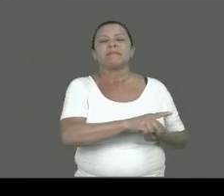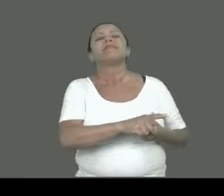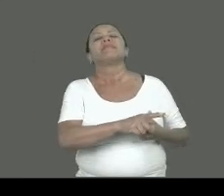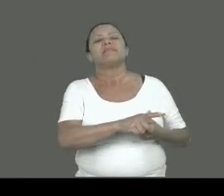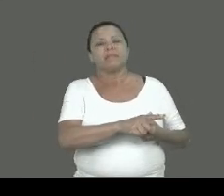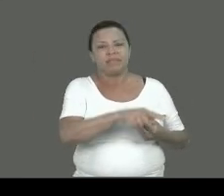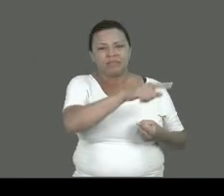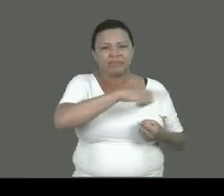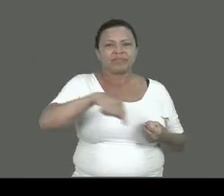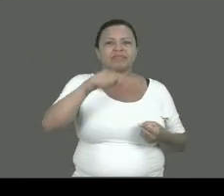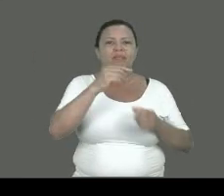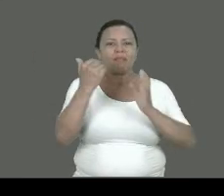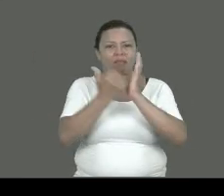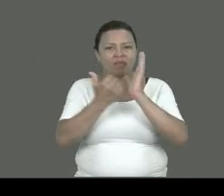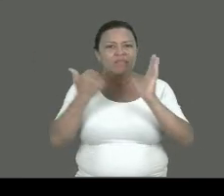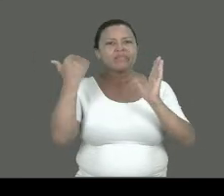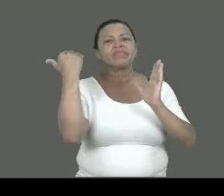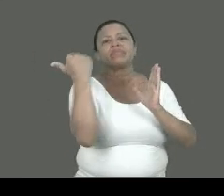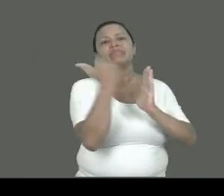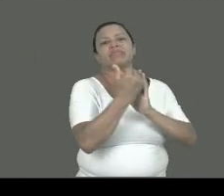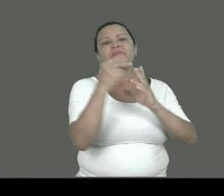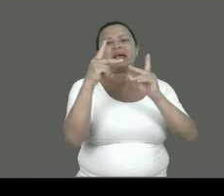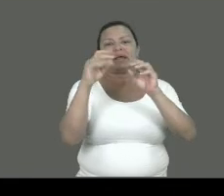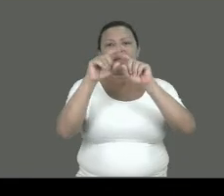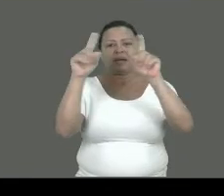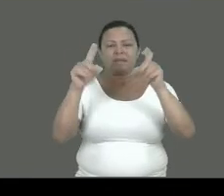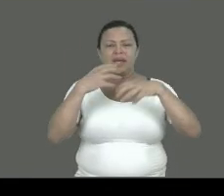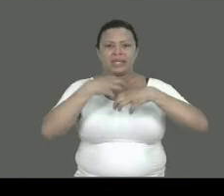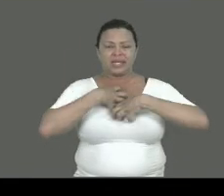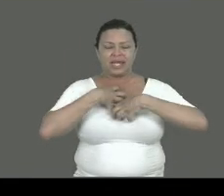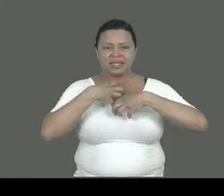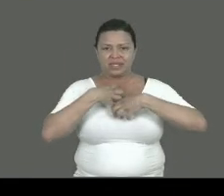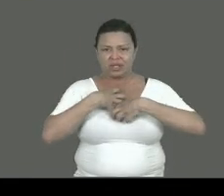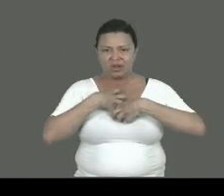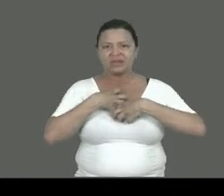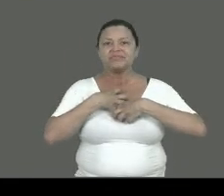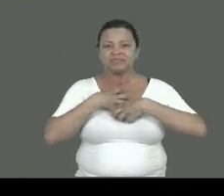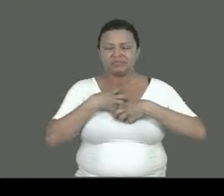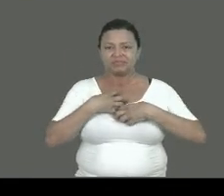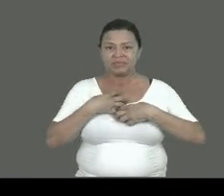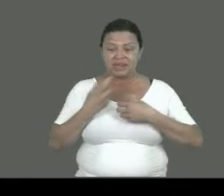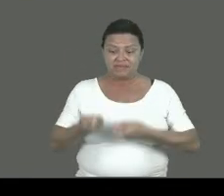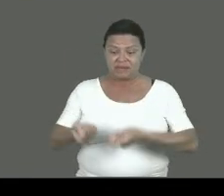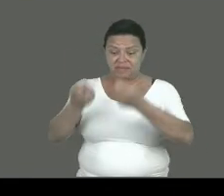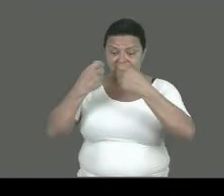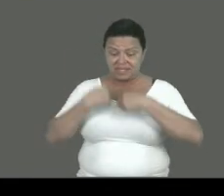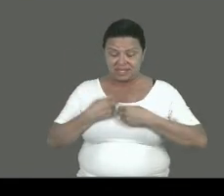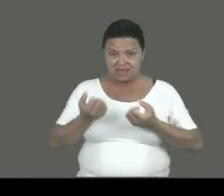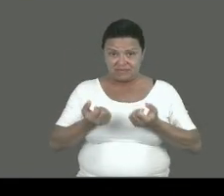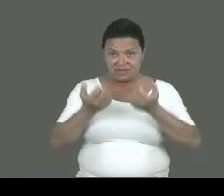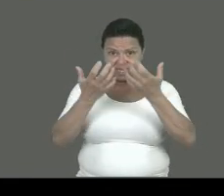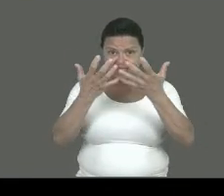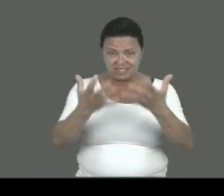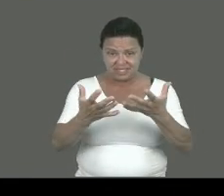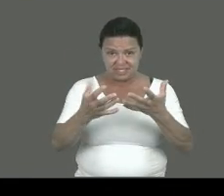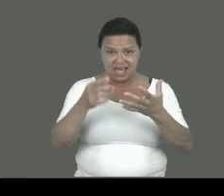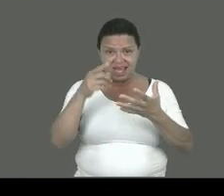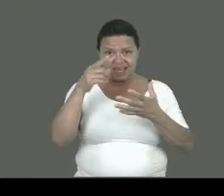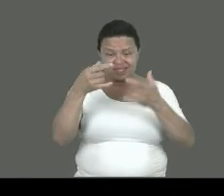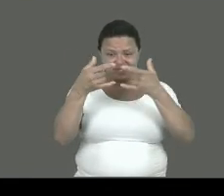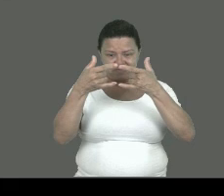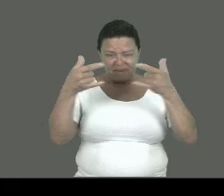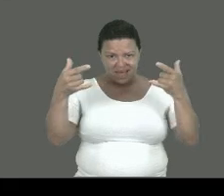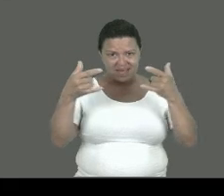essa plenitude e essa paz dentro de nós, que nos dará, inclusive, o passaporte, o